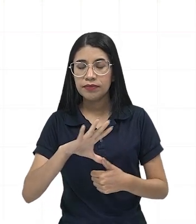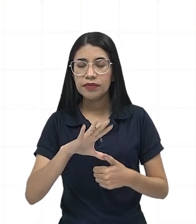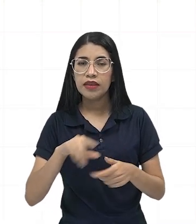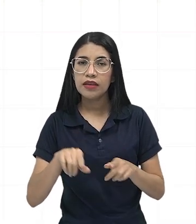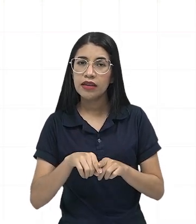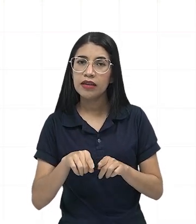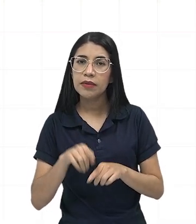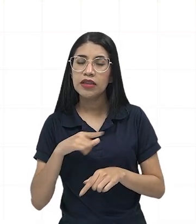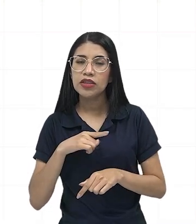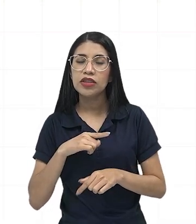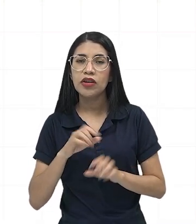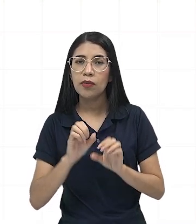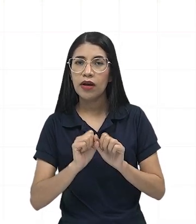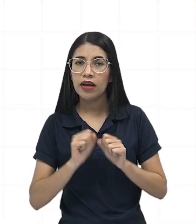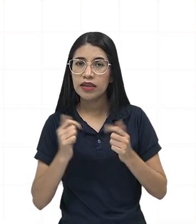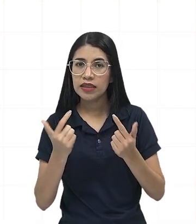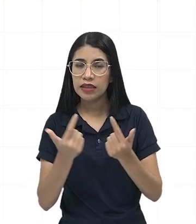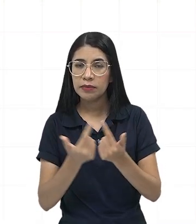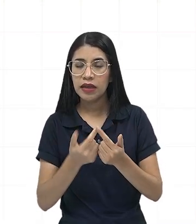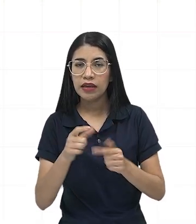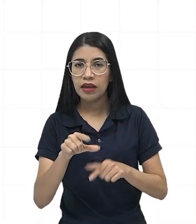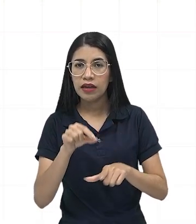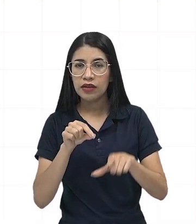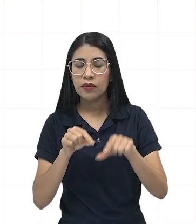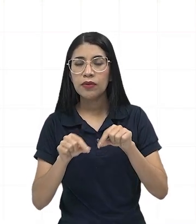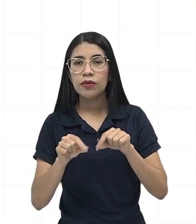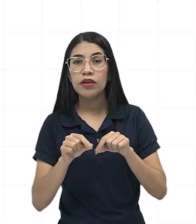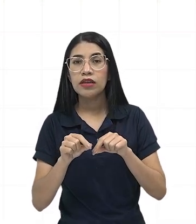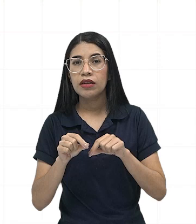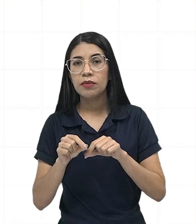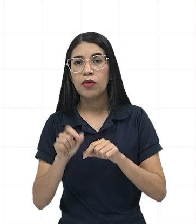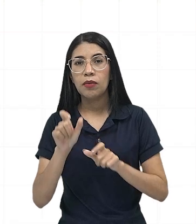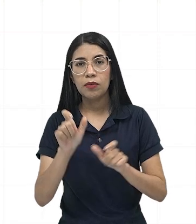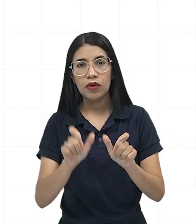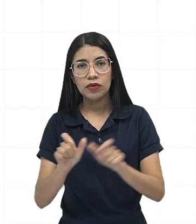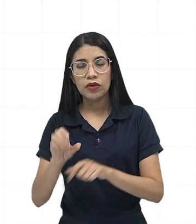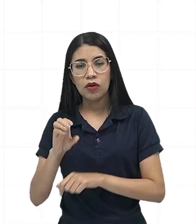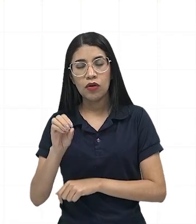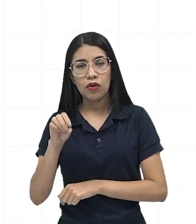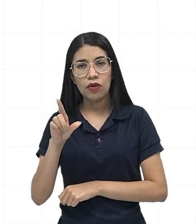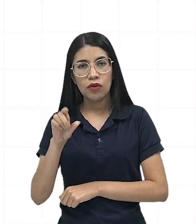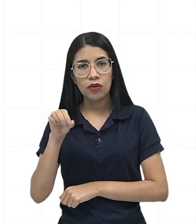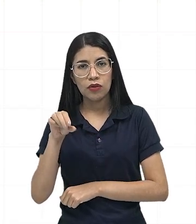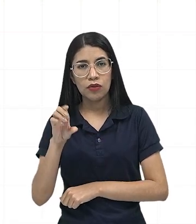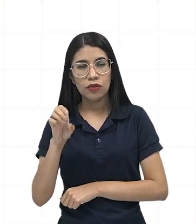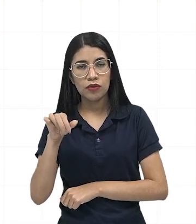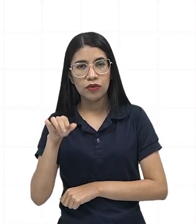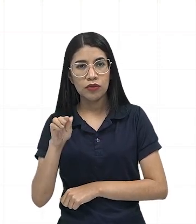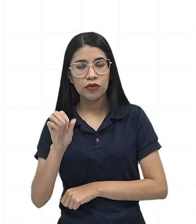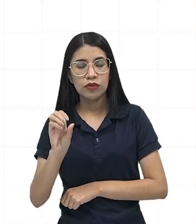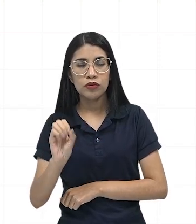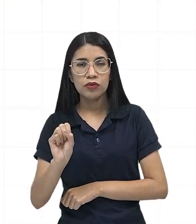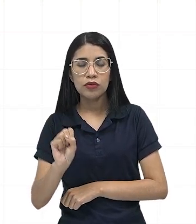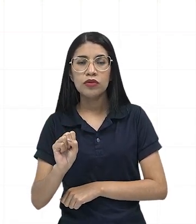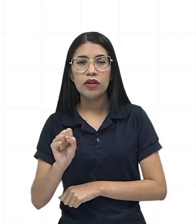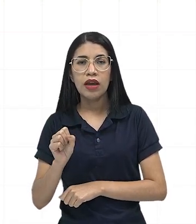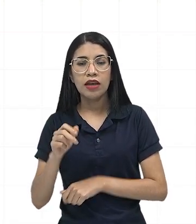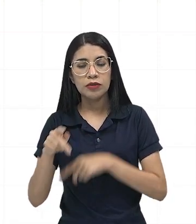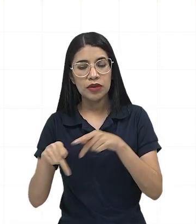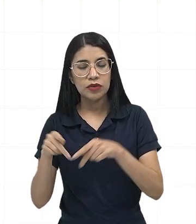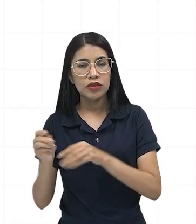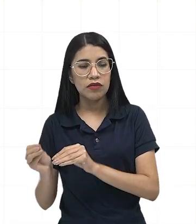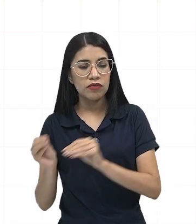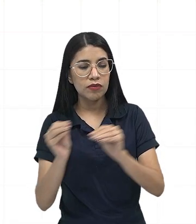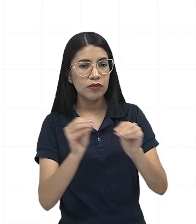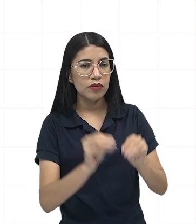assessoria de uma assembleia eleita por colonos. Colonos é o nome que vai se dar, tá? As pessoas que vêm para a colônia,